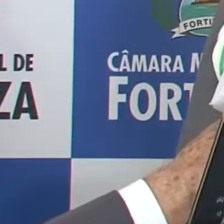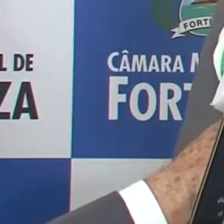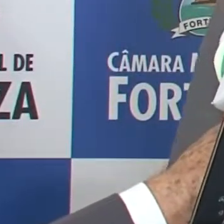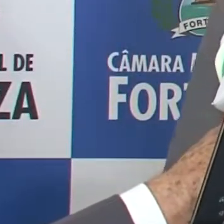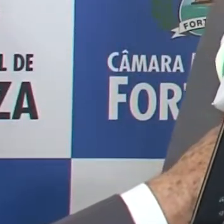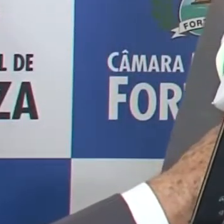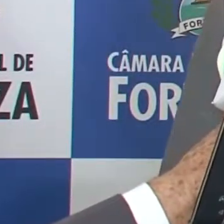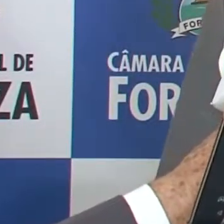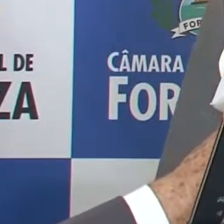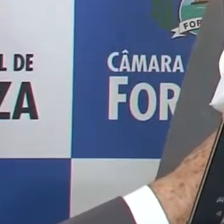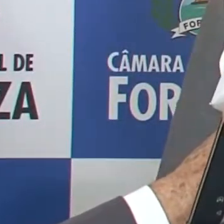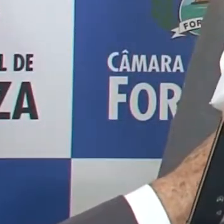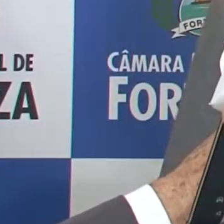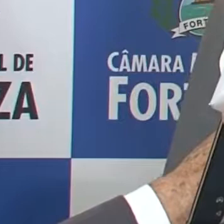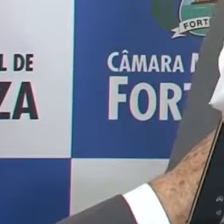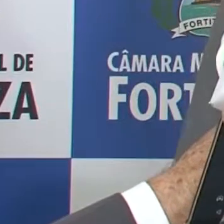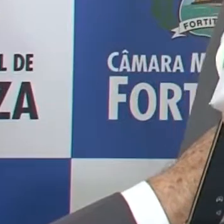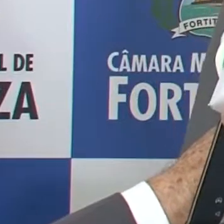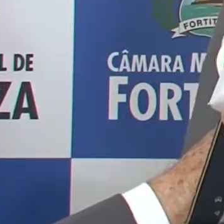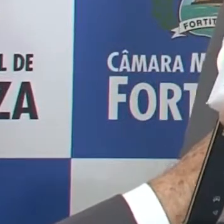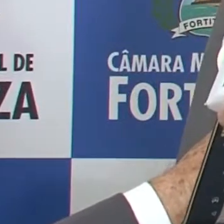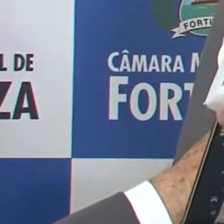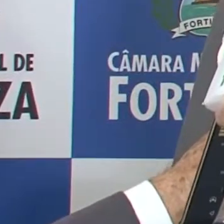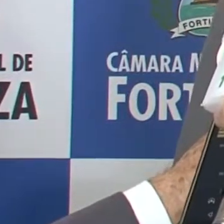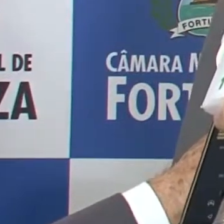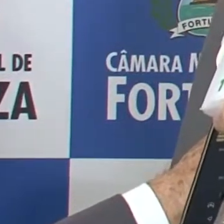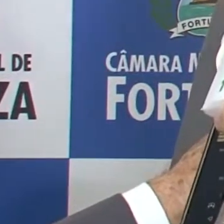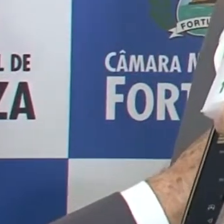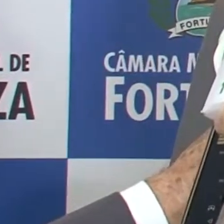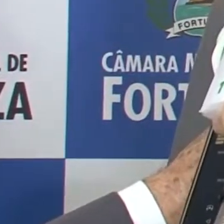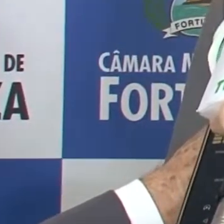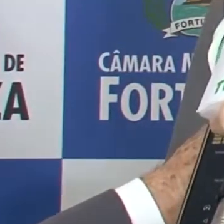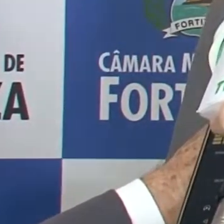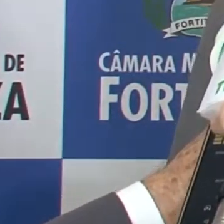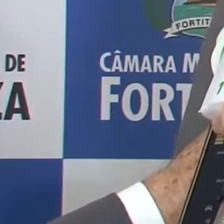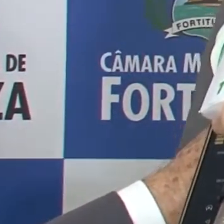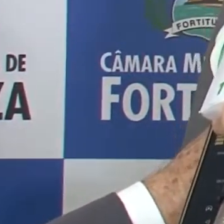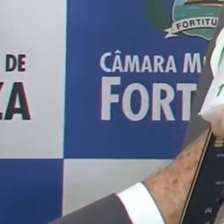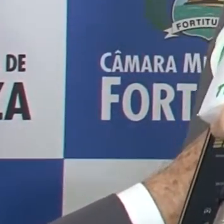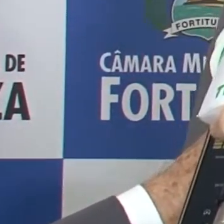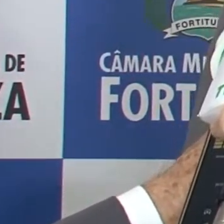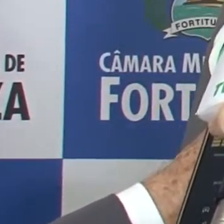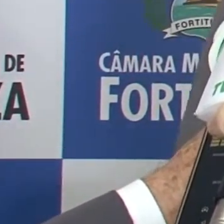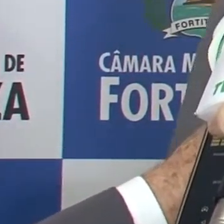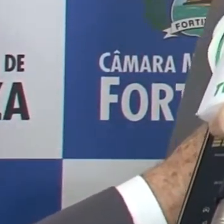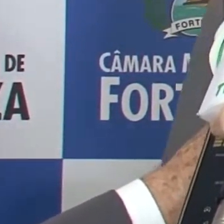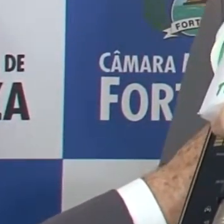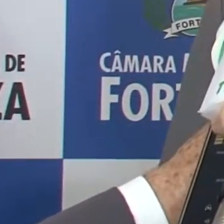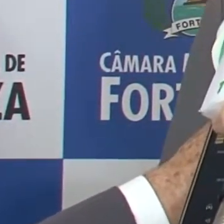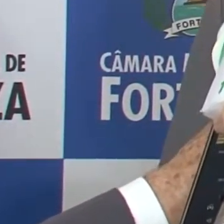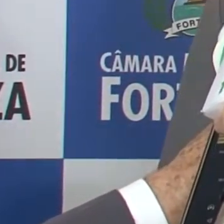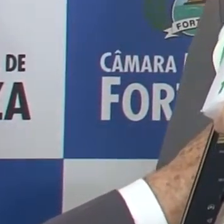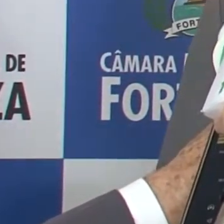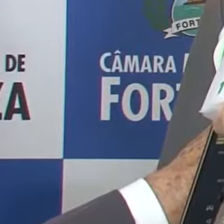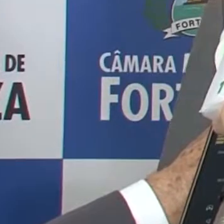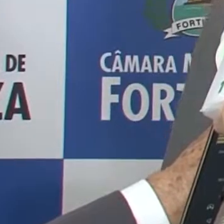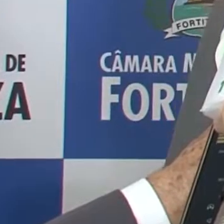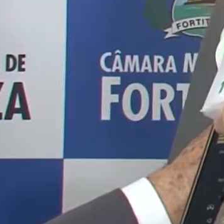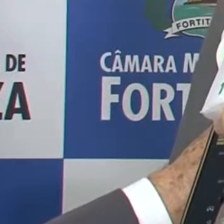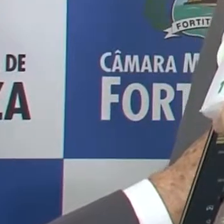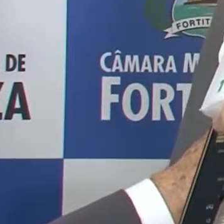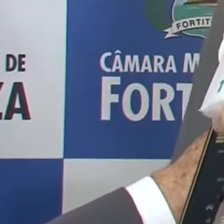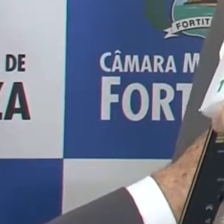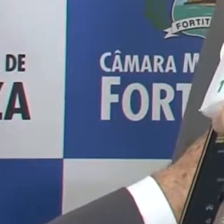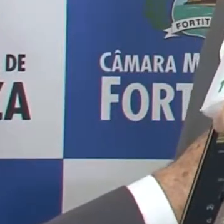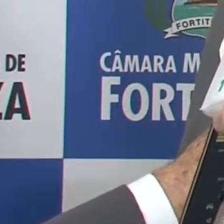debate. Acredito que cada um dos vereadores que aqui estão deve ter alguma coisa para oferecer para esse país, para